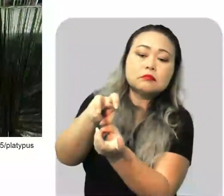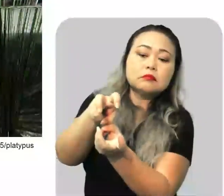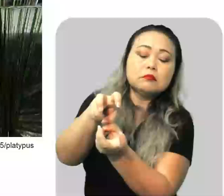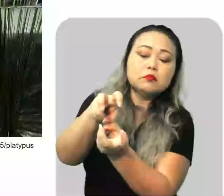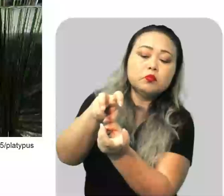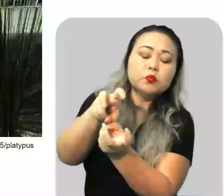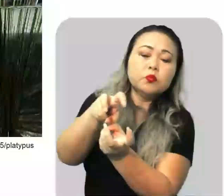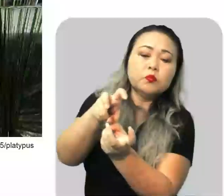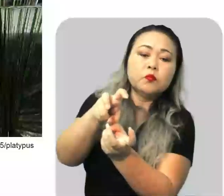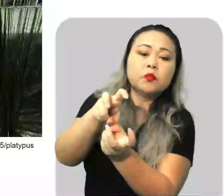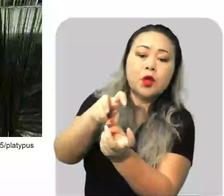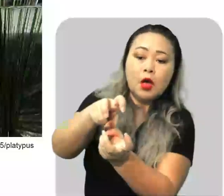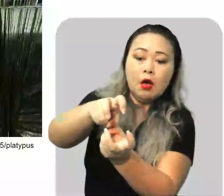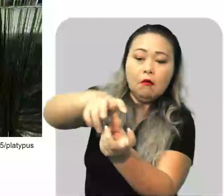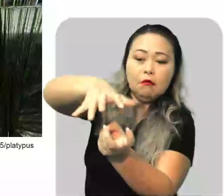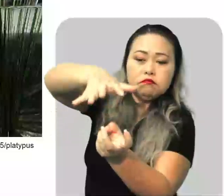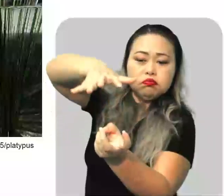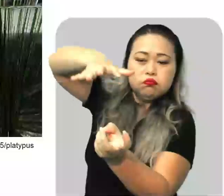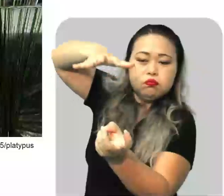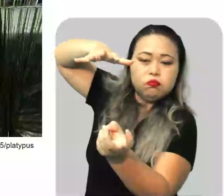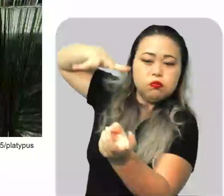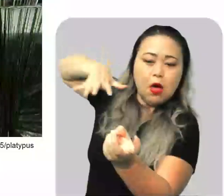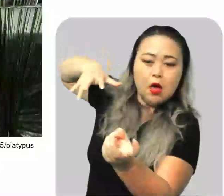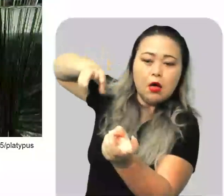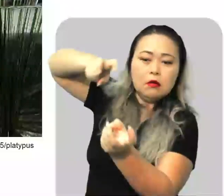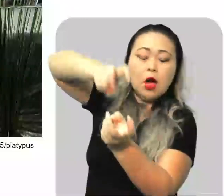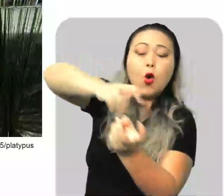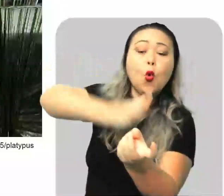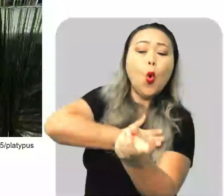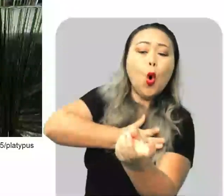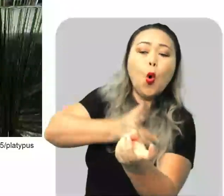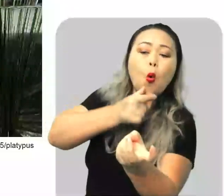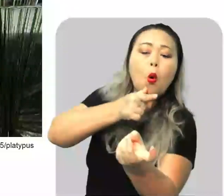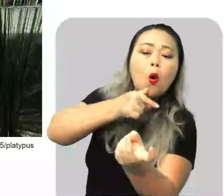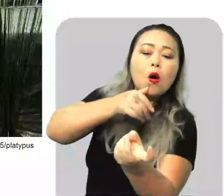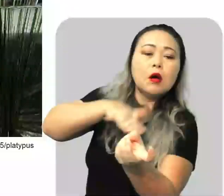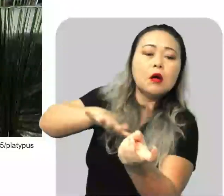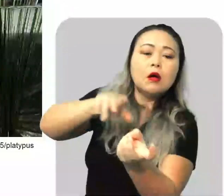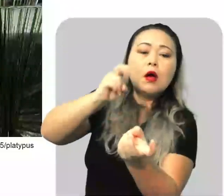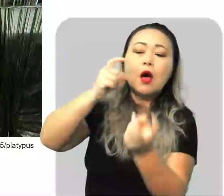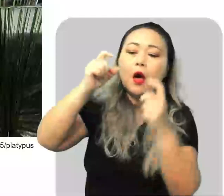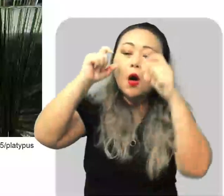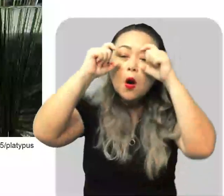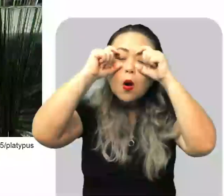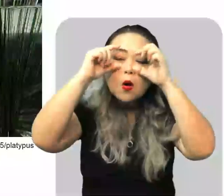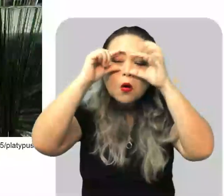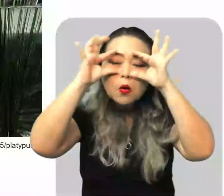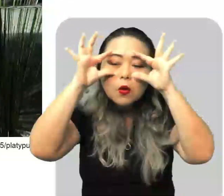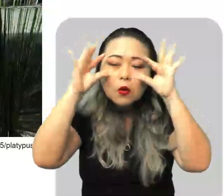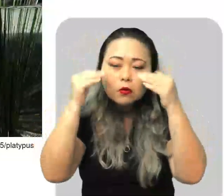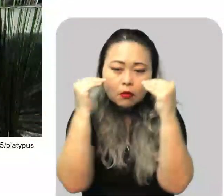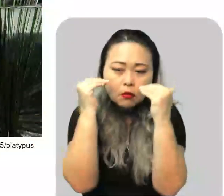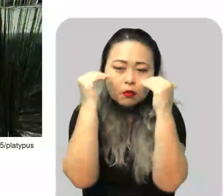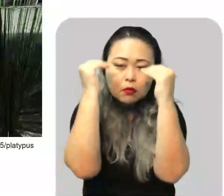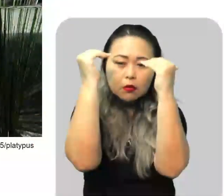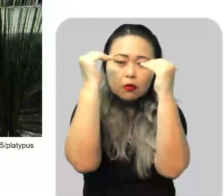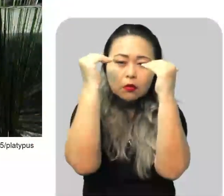que é de grande porte e que ele gosta dessa vida aquática, olha a posiçãozinha dos olhos. Cadê a